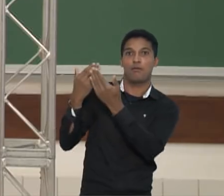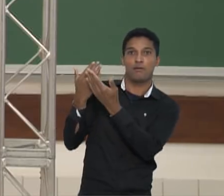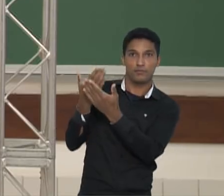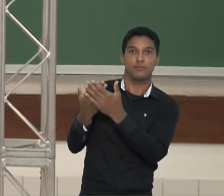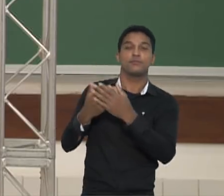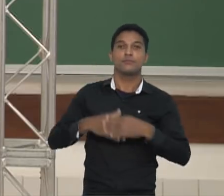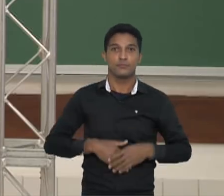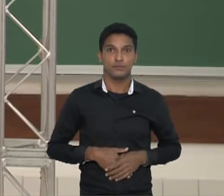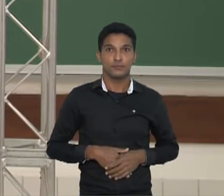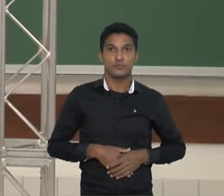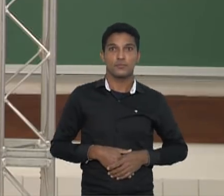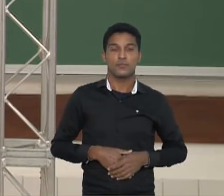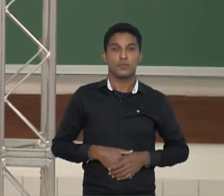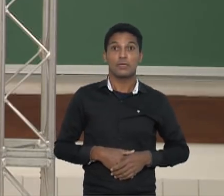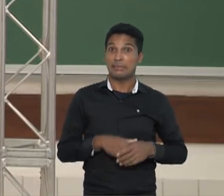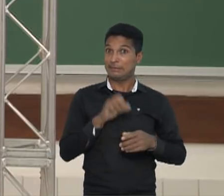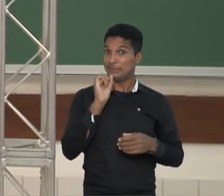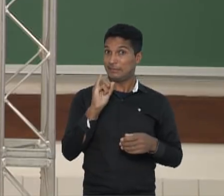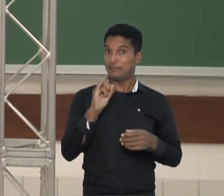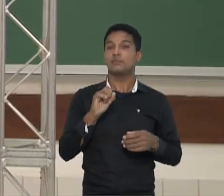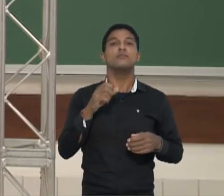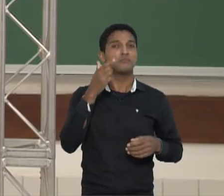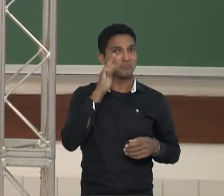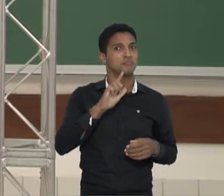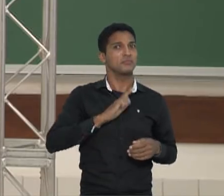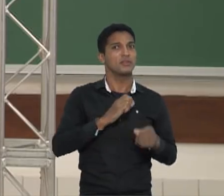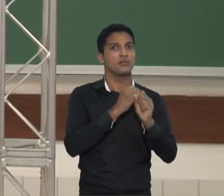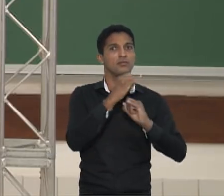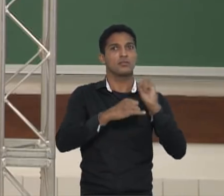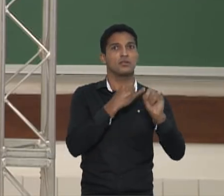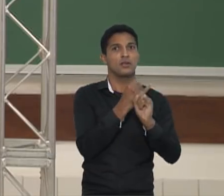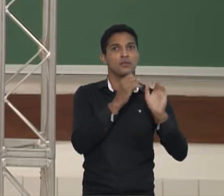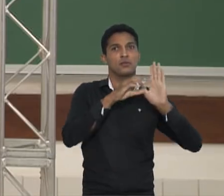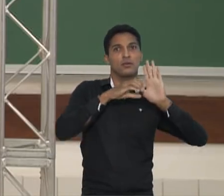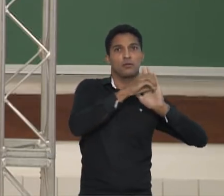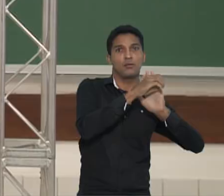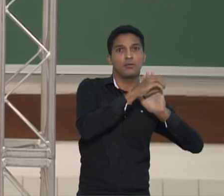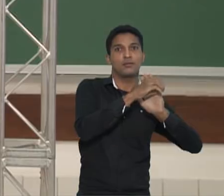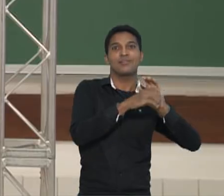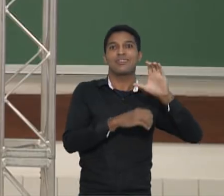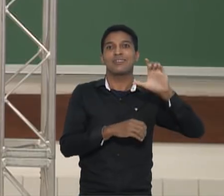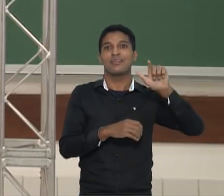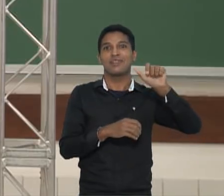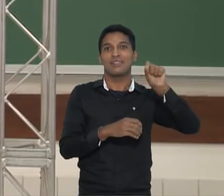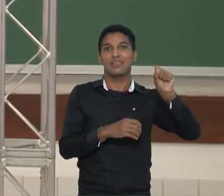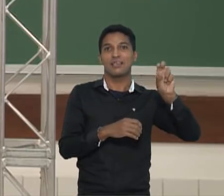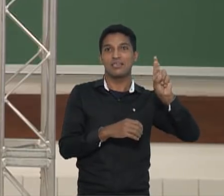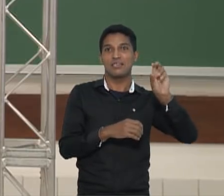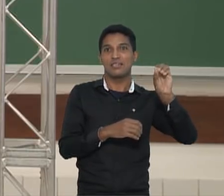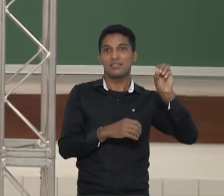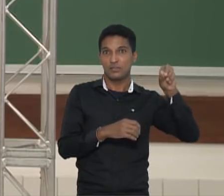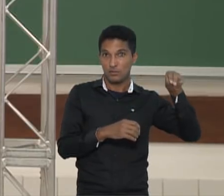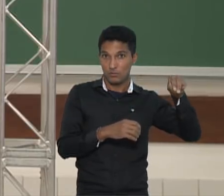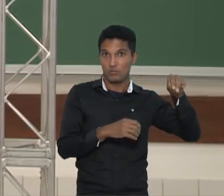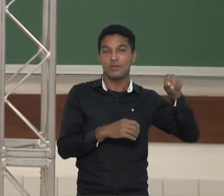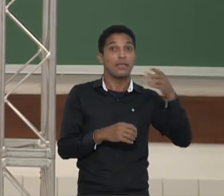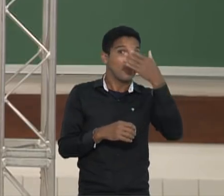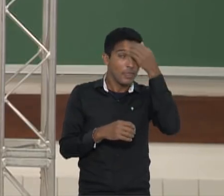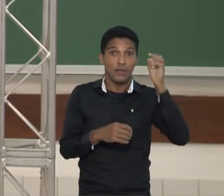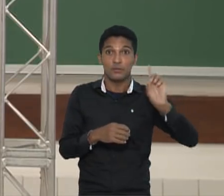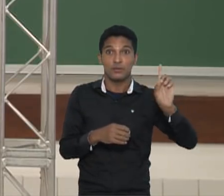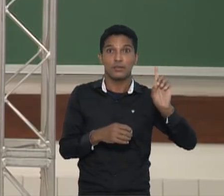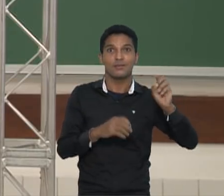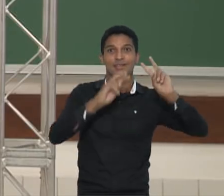escola. Mas, se você consegue acessar o Google Classroom, então não esqueça de clicar